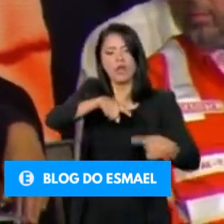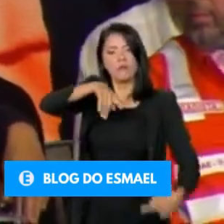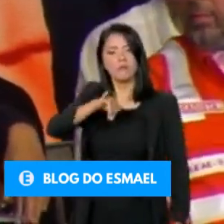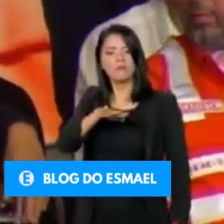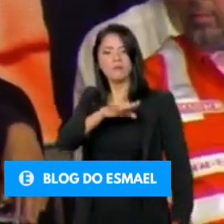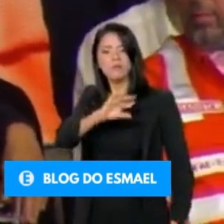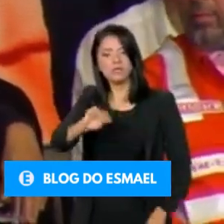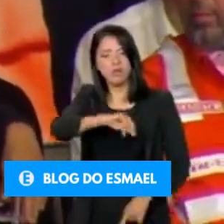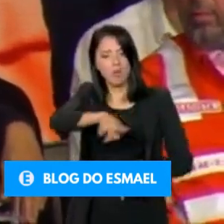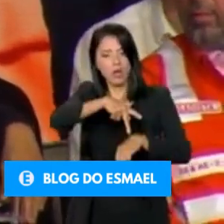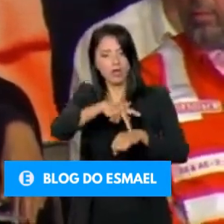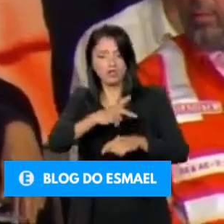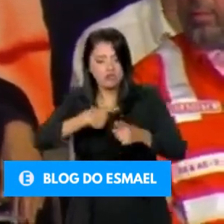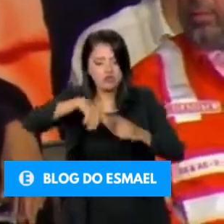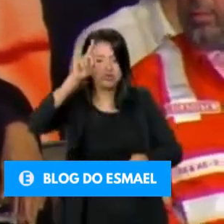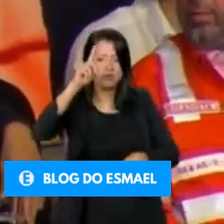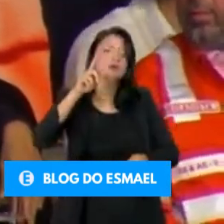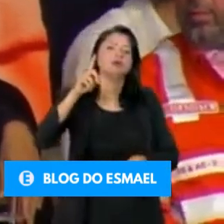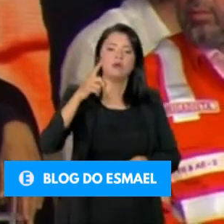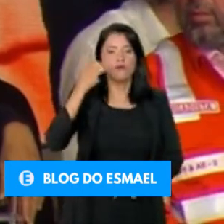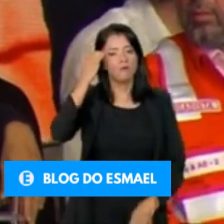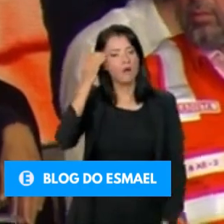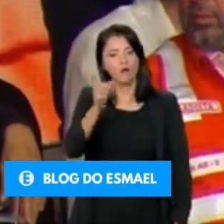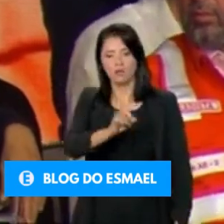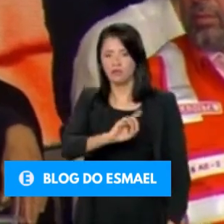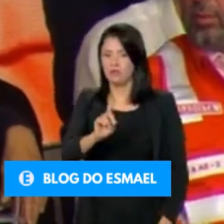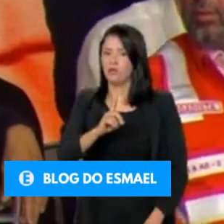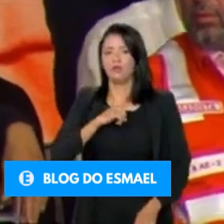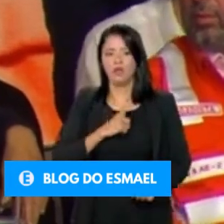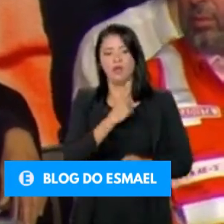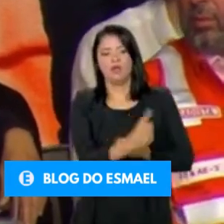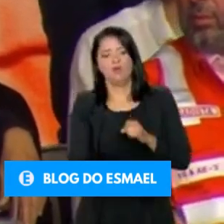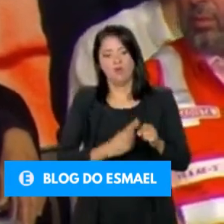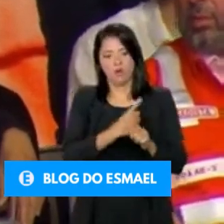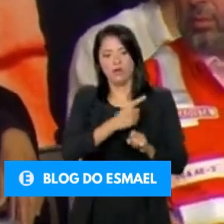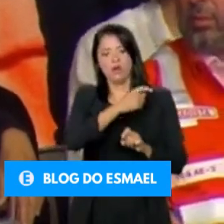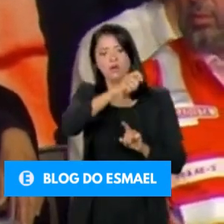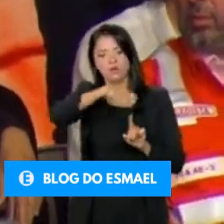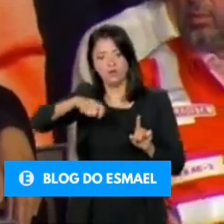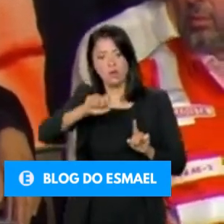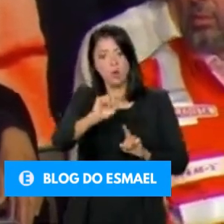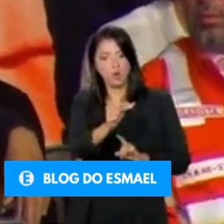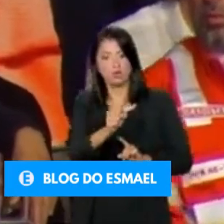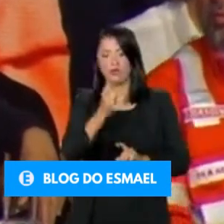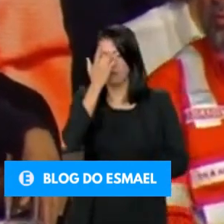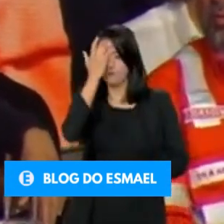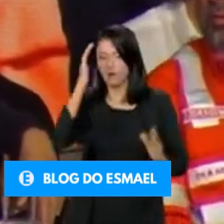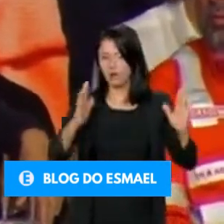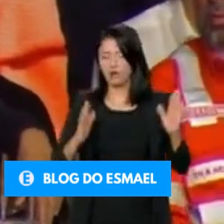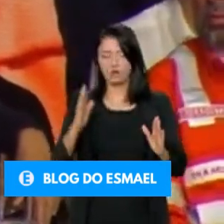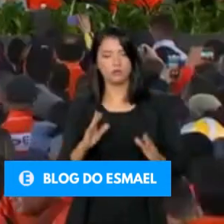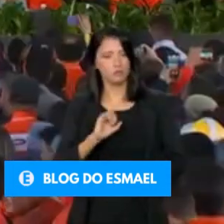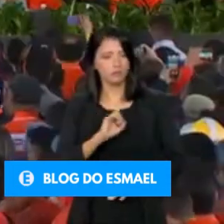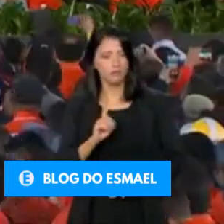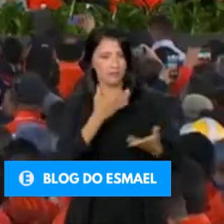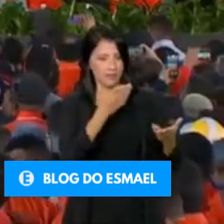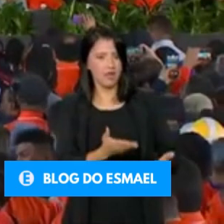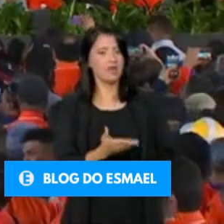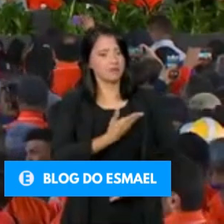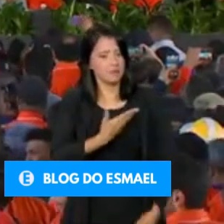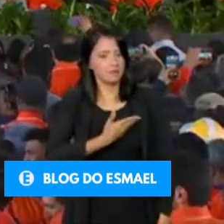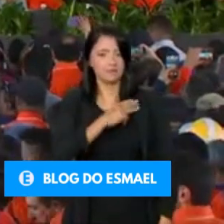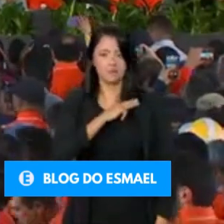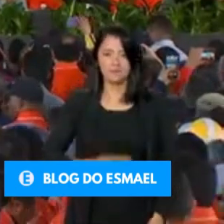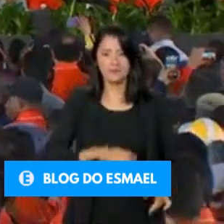esse país. Não foi fácil esse primeiro 1 ano e 8 meses. Eu devo a esses companheiros ministros aqui